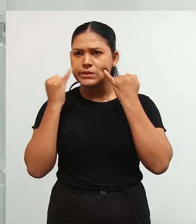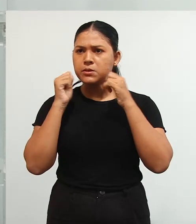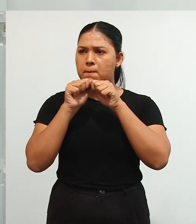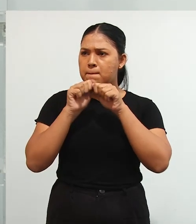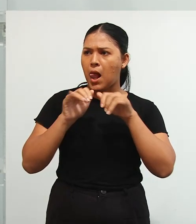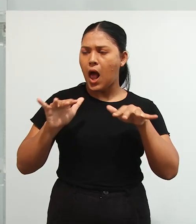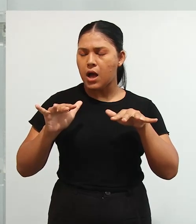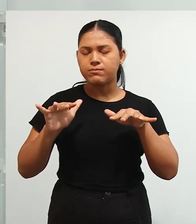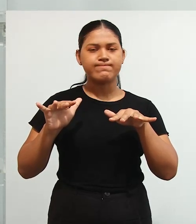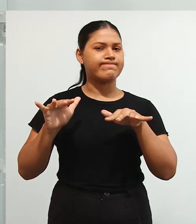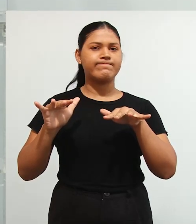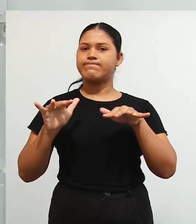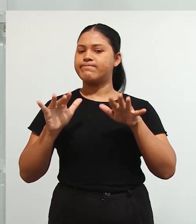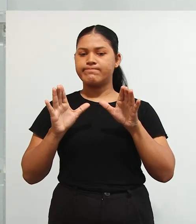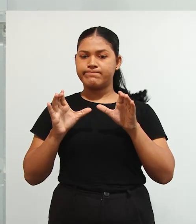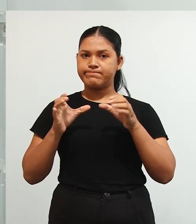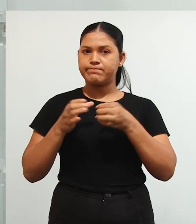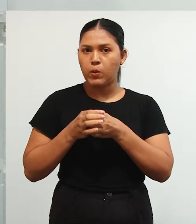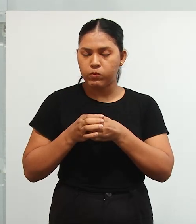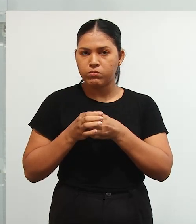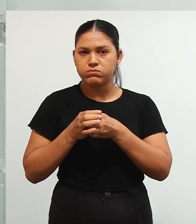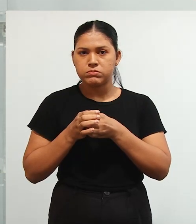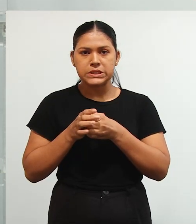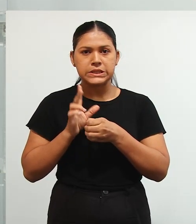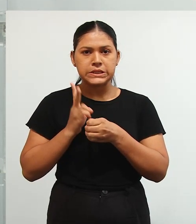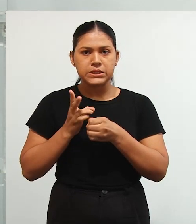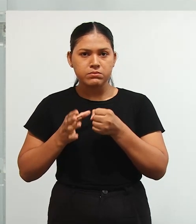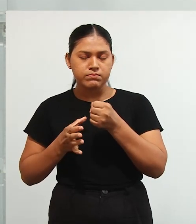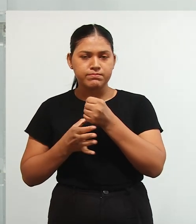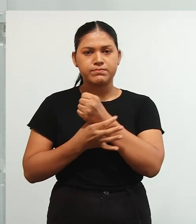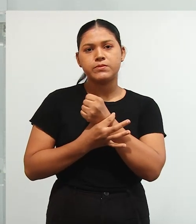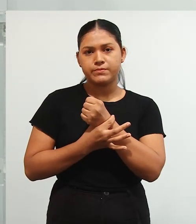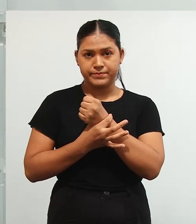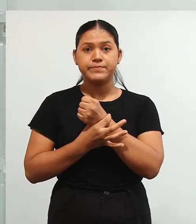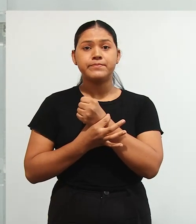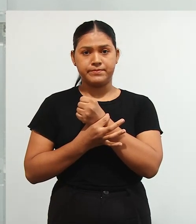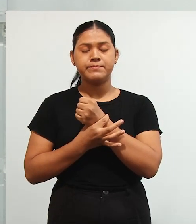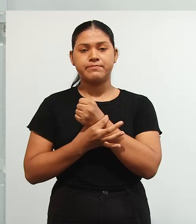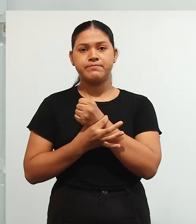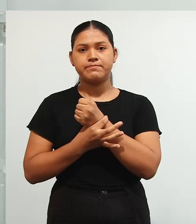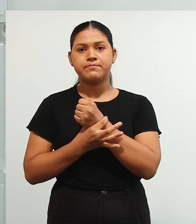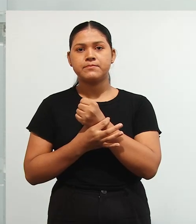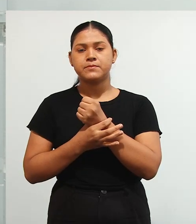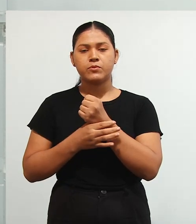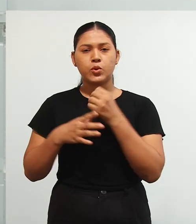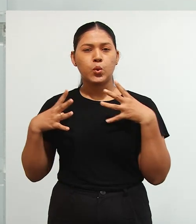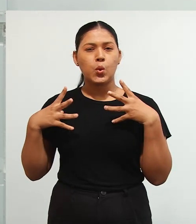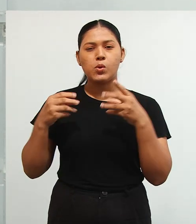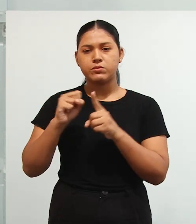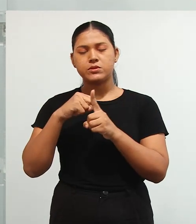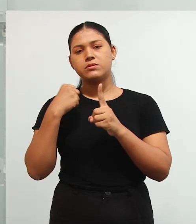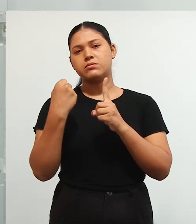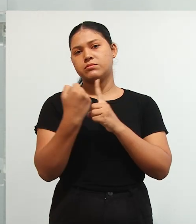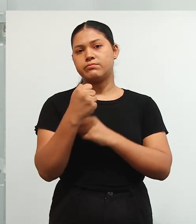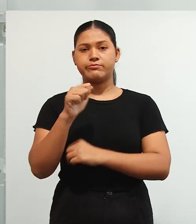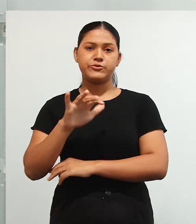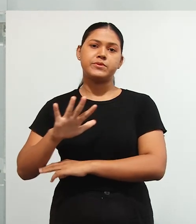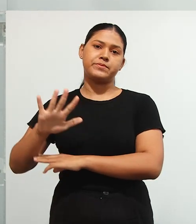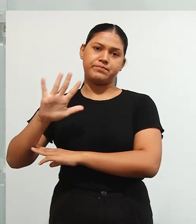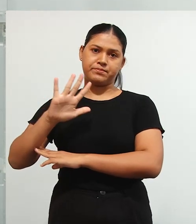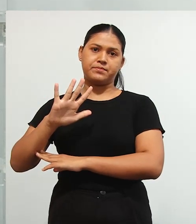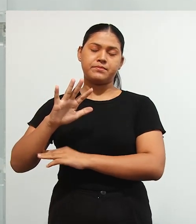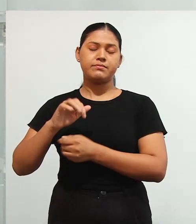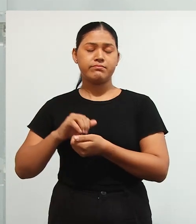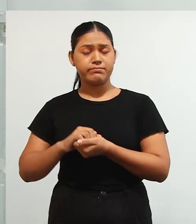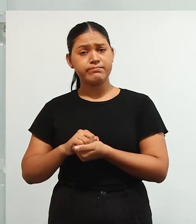ela não tem tido oportunidade de ser compartilhada com a maior parte da nossa sociedade.